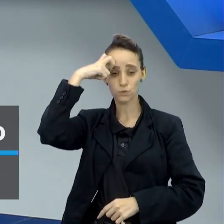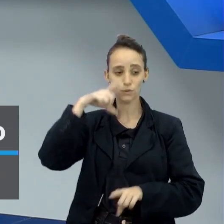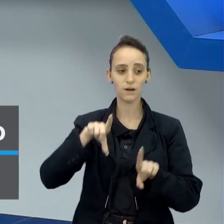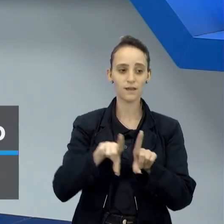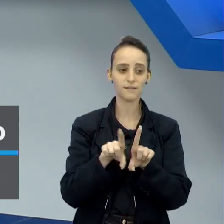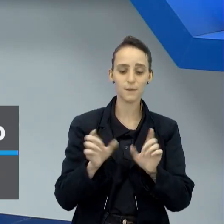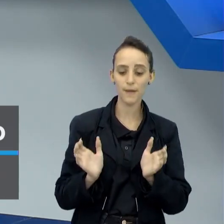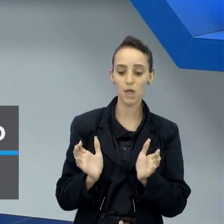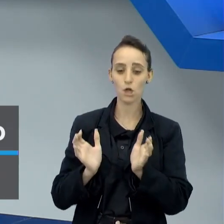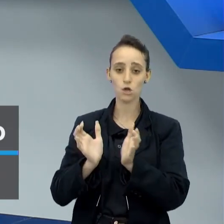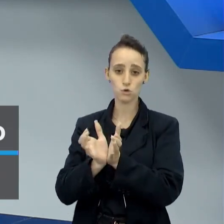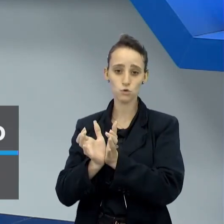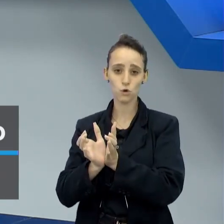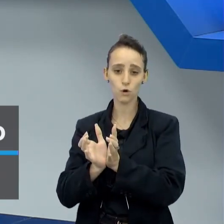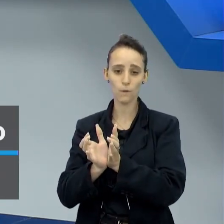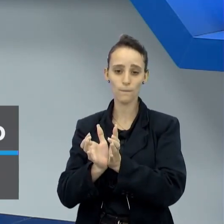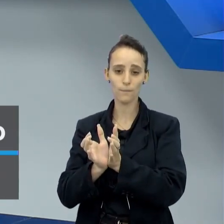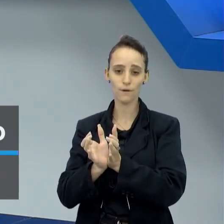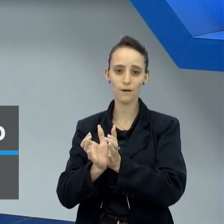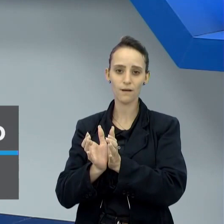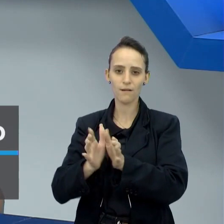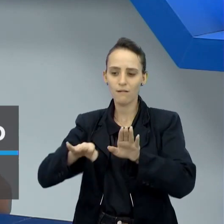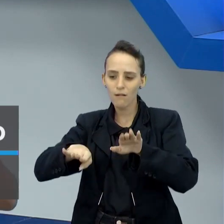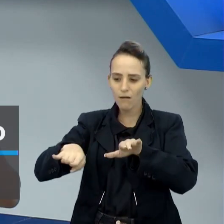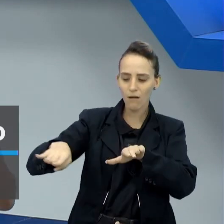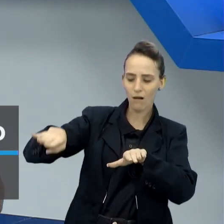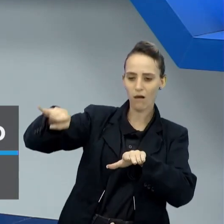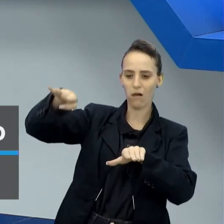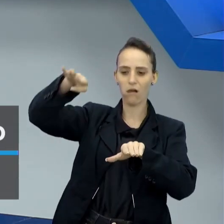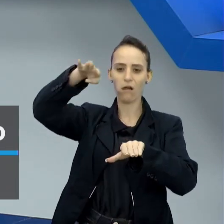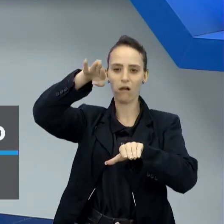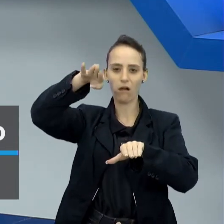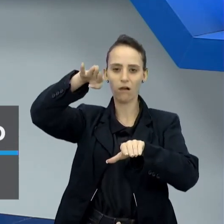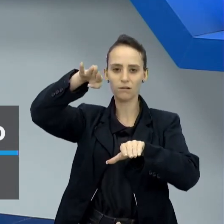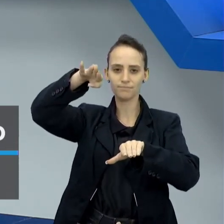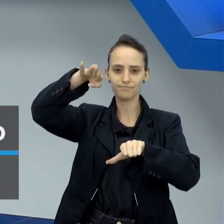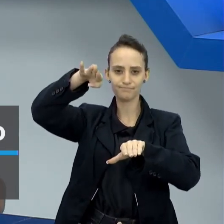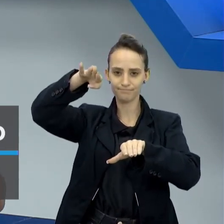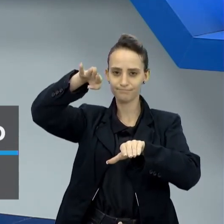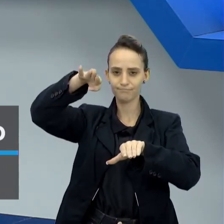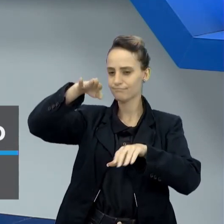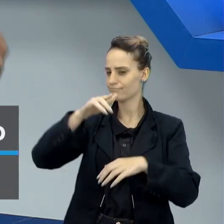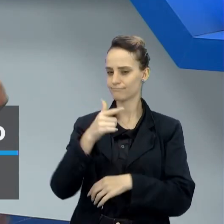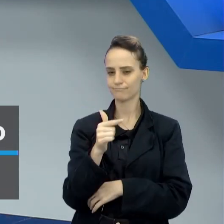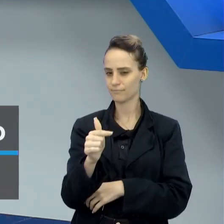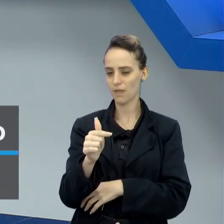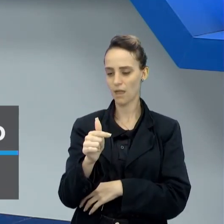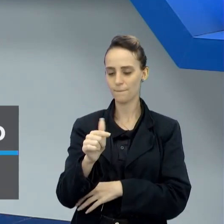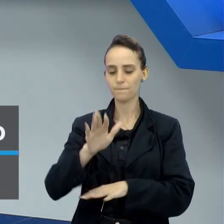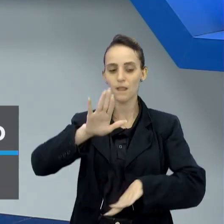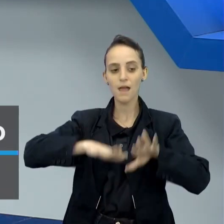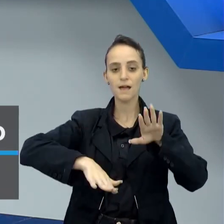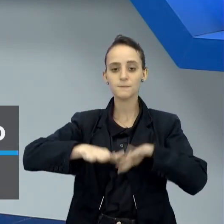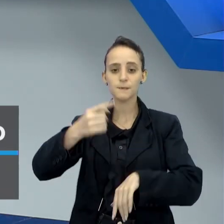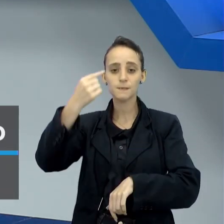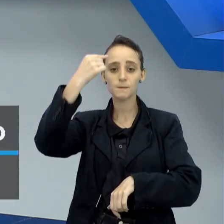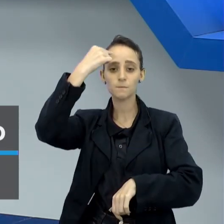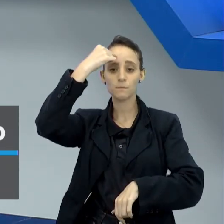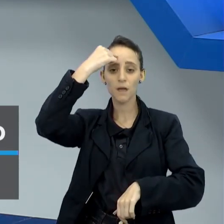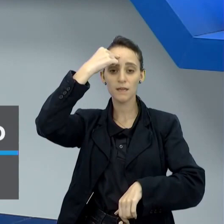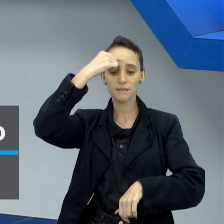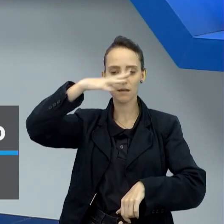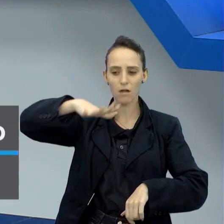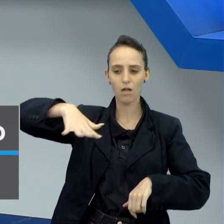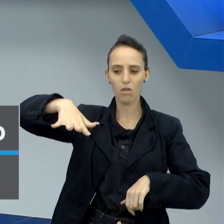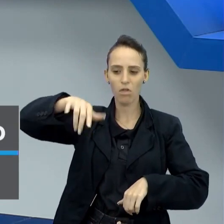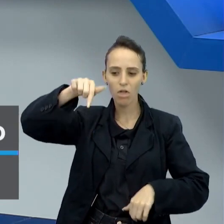grupo étnico é superior, está no centro. E quando ele se coloca no centro, e dentro de uma